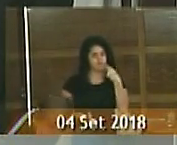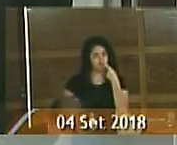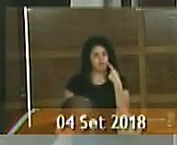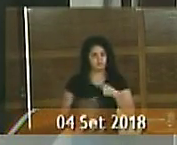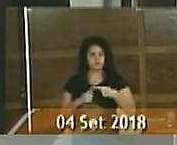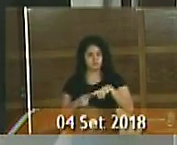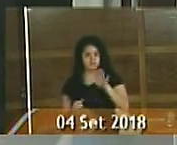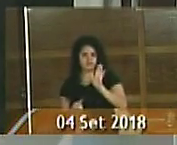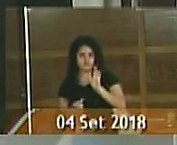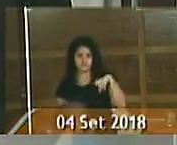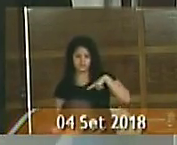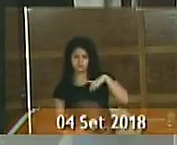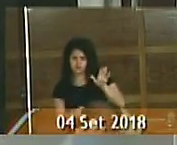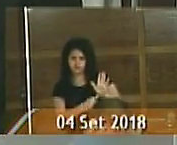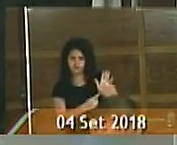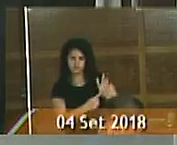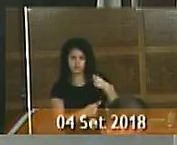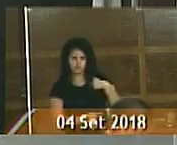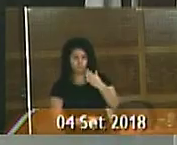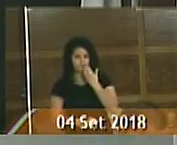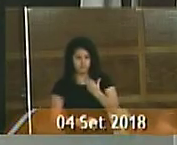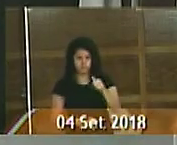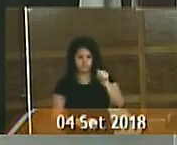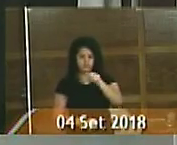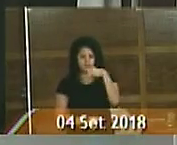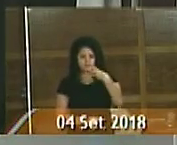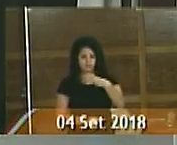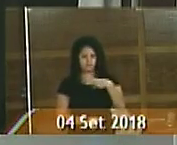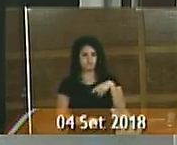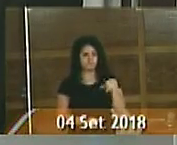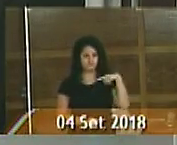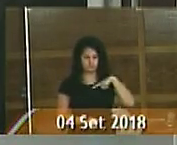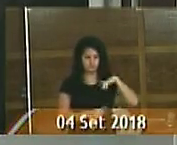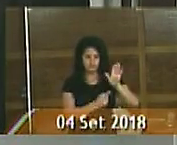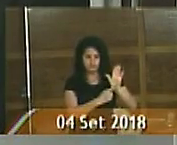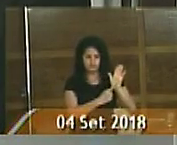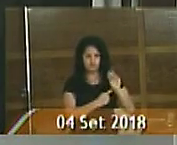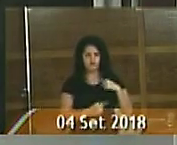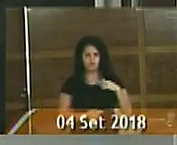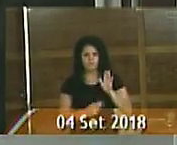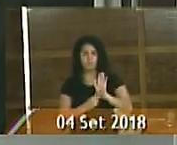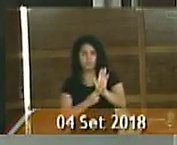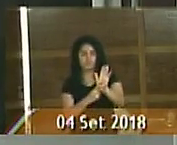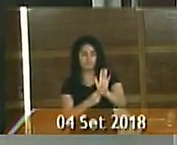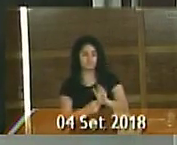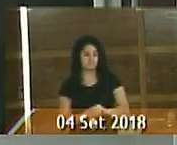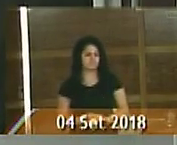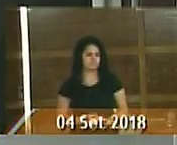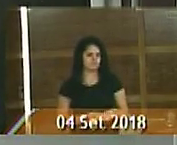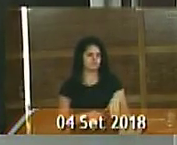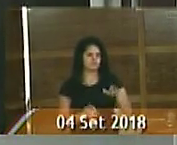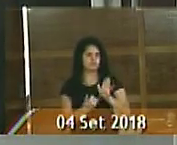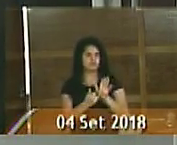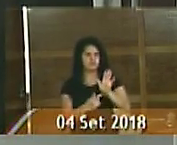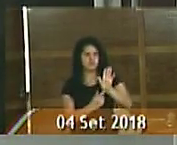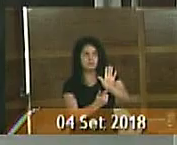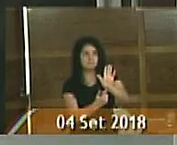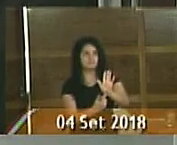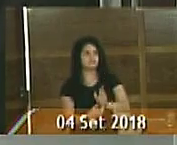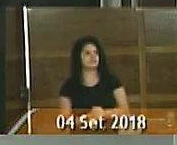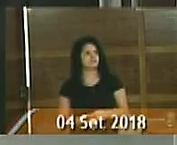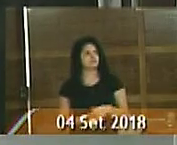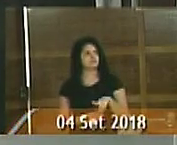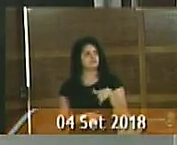aqui, a prova está aqui, eu pedi sim para Sapinhatuba 3, está aqui, ó. Eu provo, a indicação está aqui. Não entre em